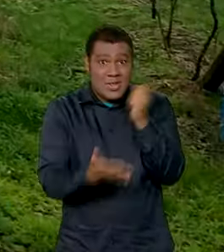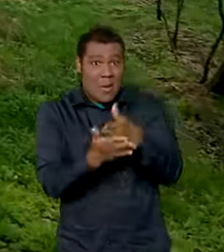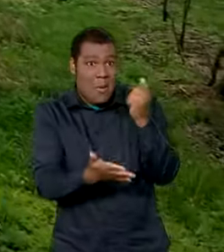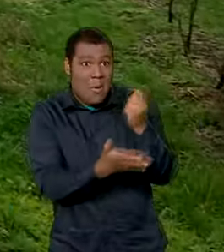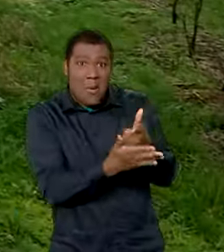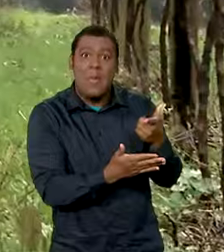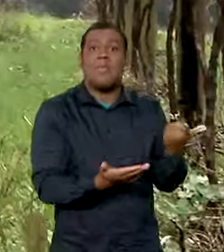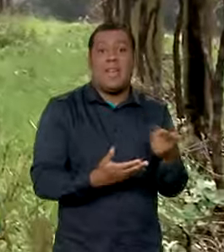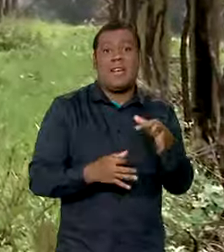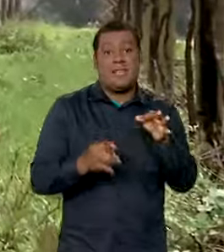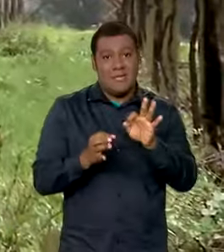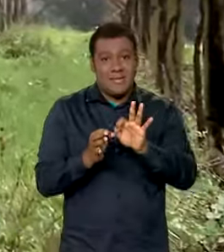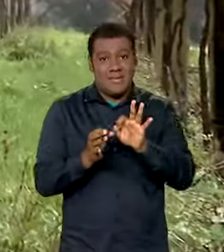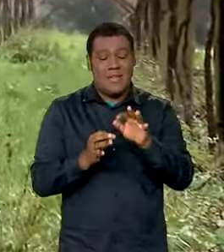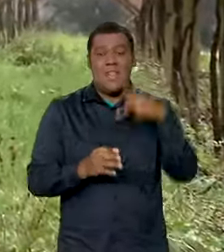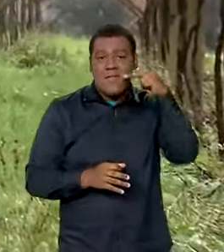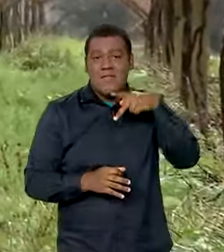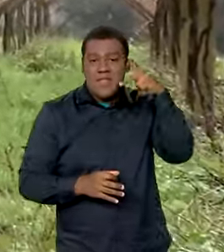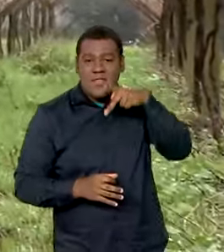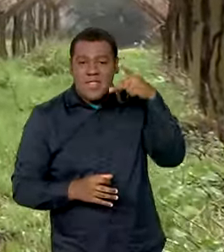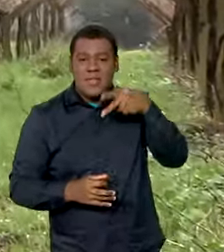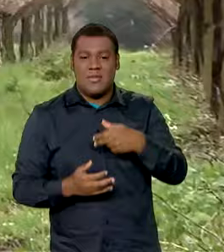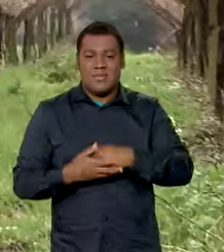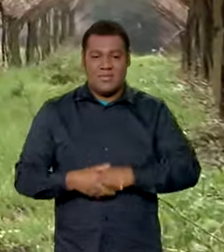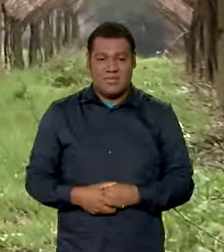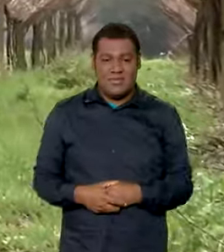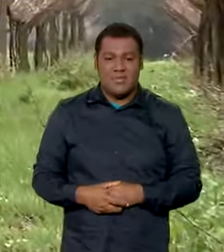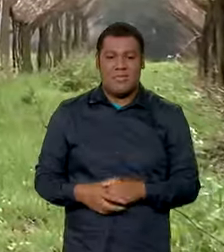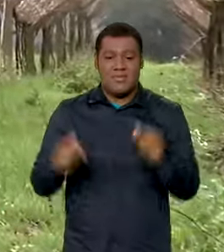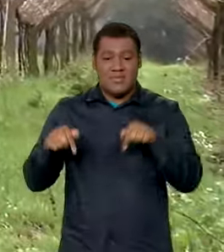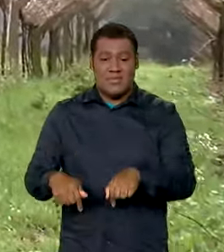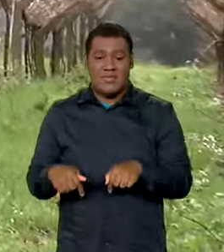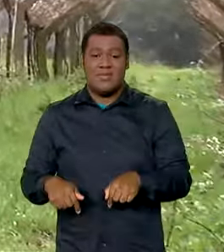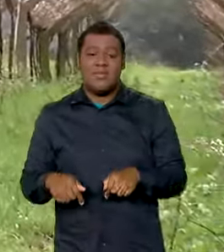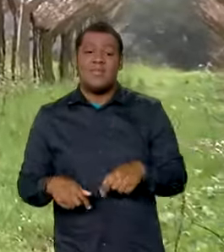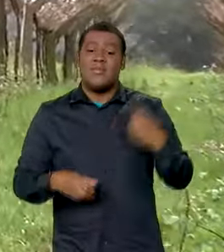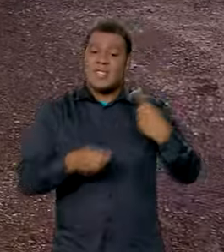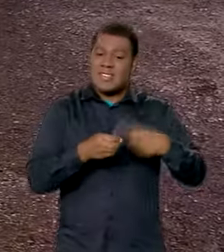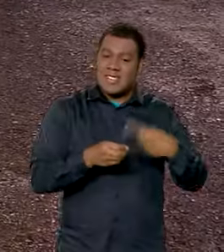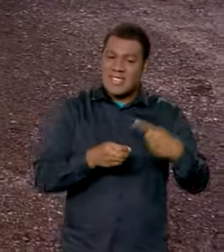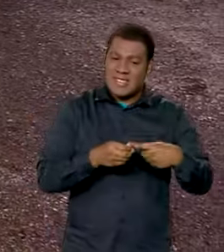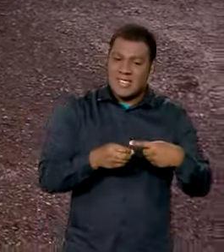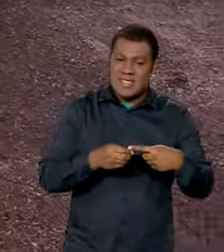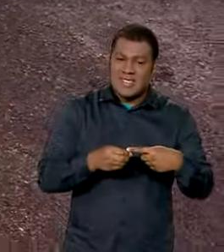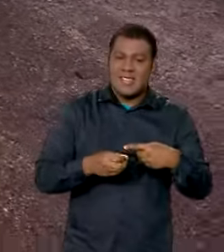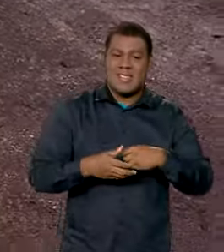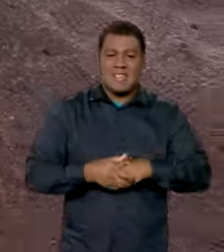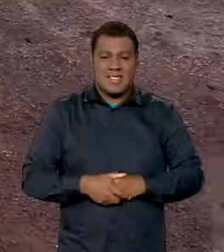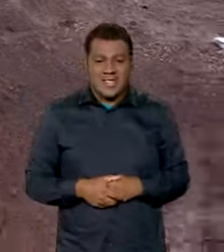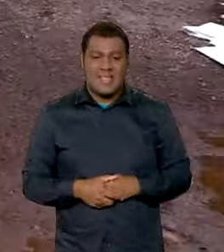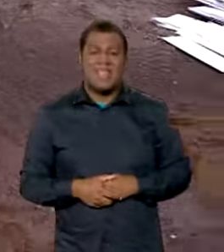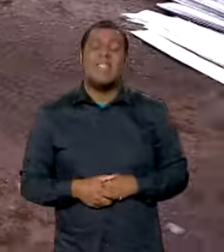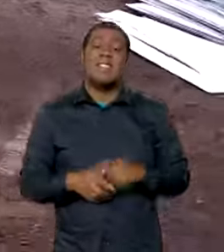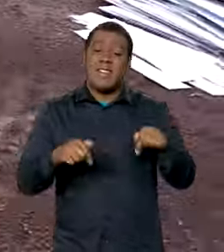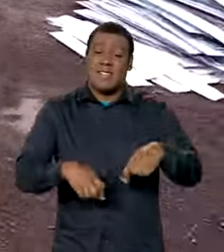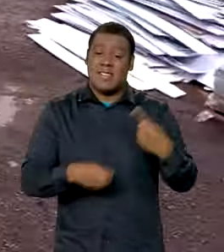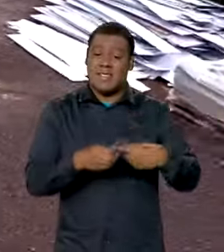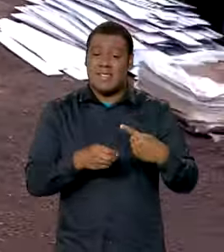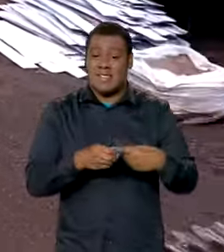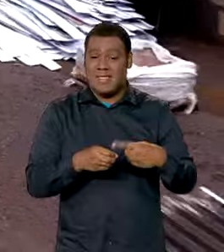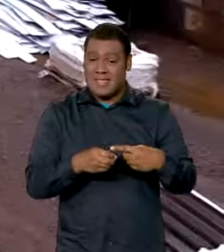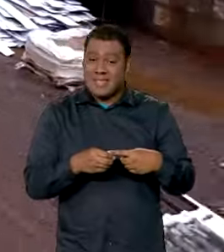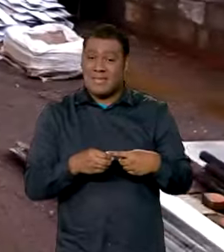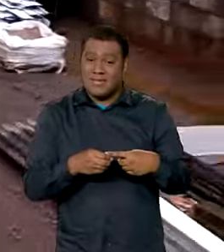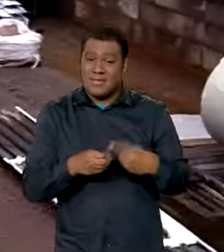Caxias do Sul já tinha feito a colheita e estava preparada para o melhor período de vendas. Só que eles não esperavam por isso aqui.